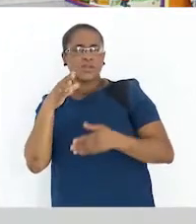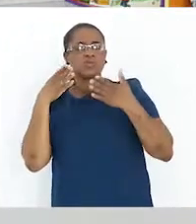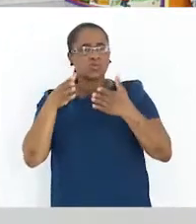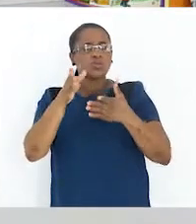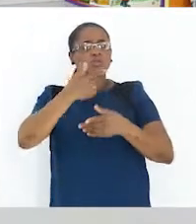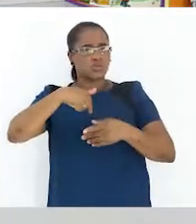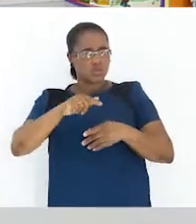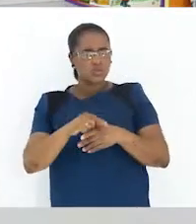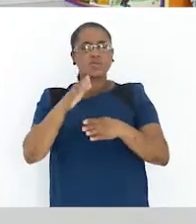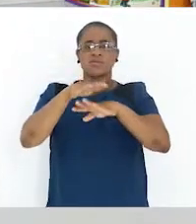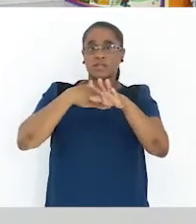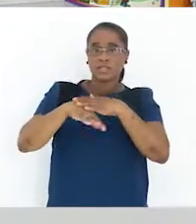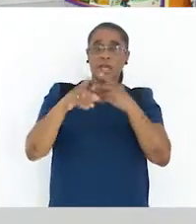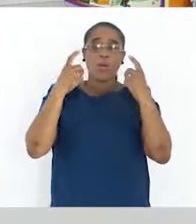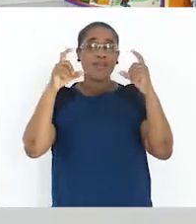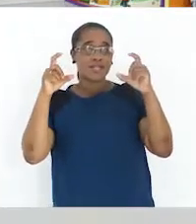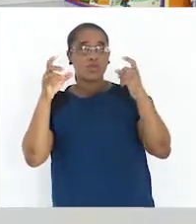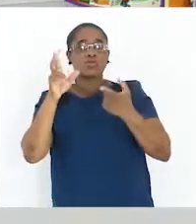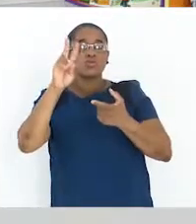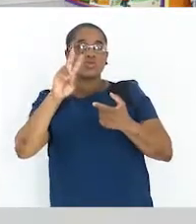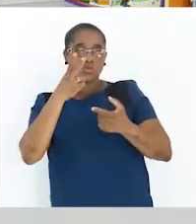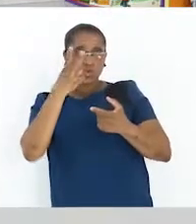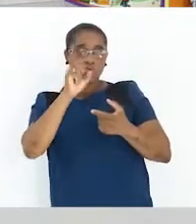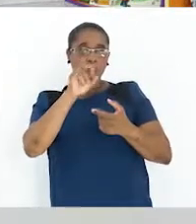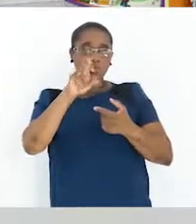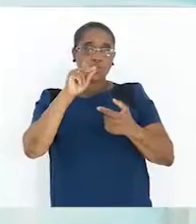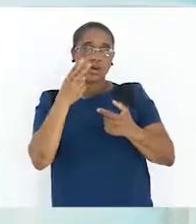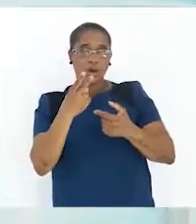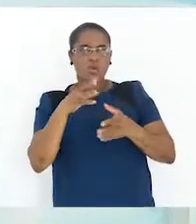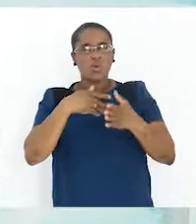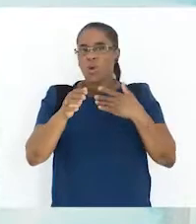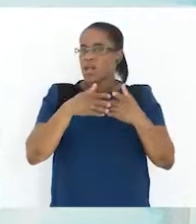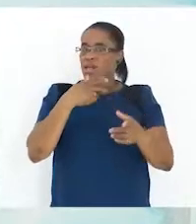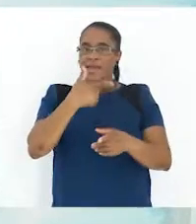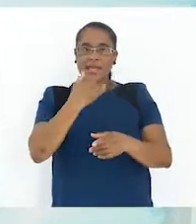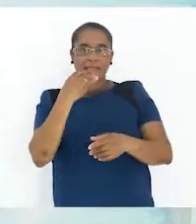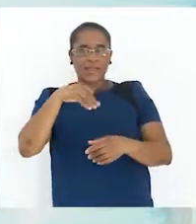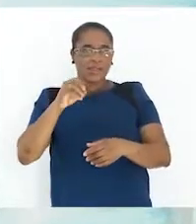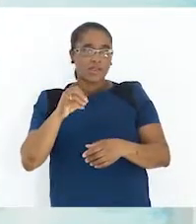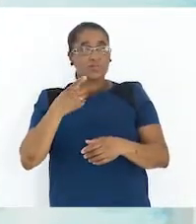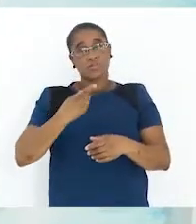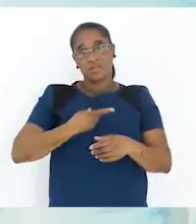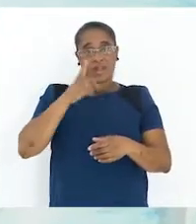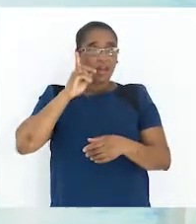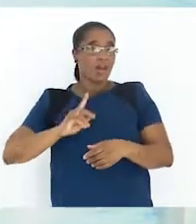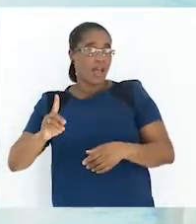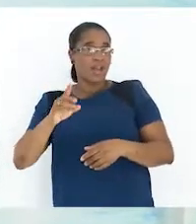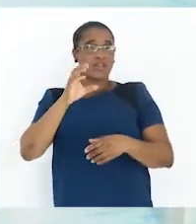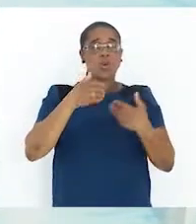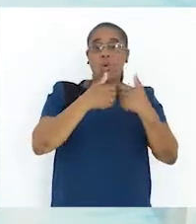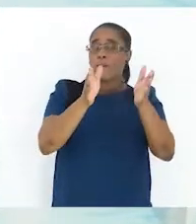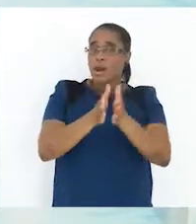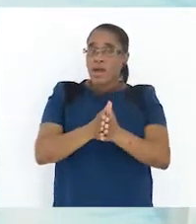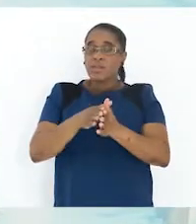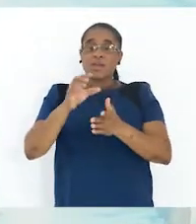resolver equações do segundo grau de qualquer tipo, sejam elas completas,